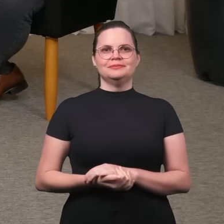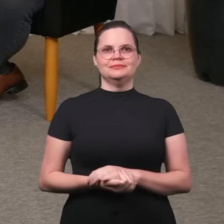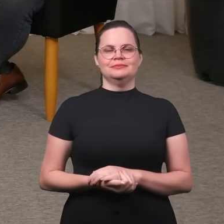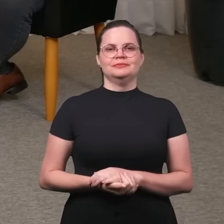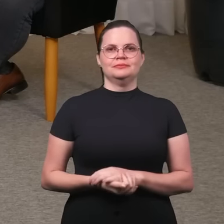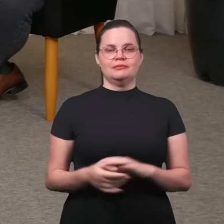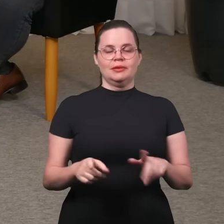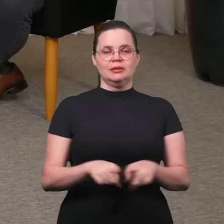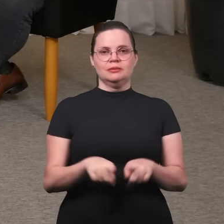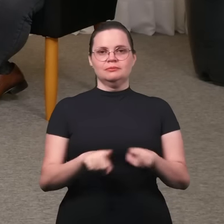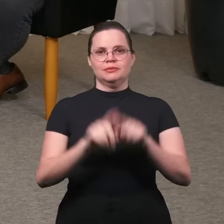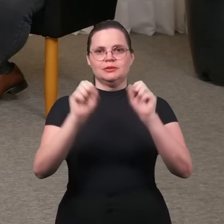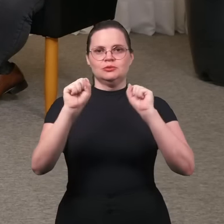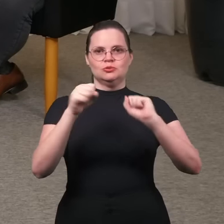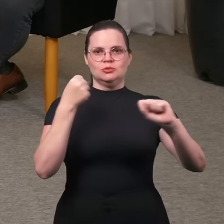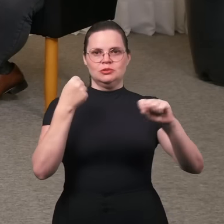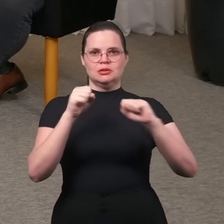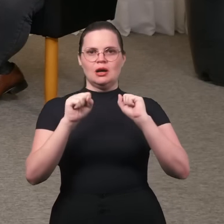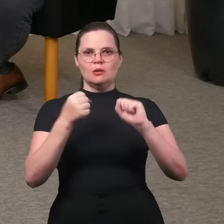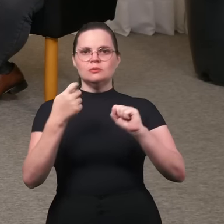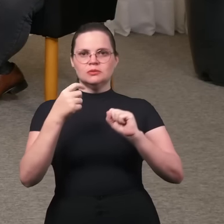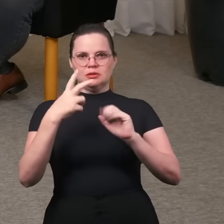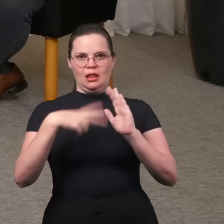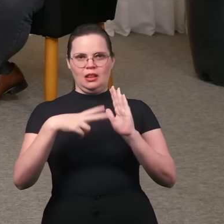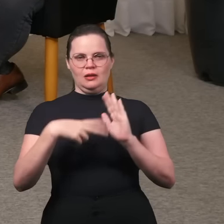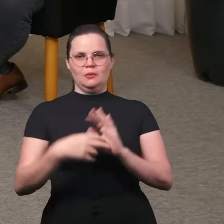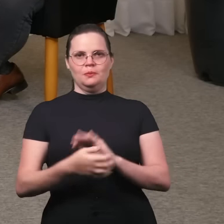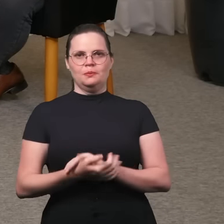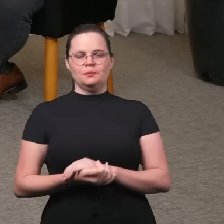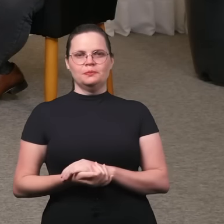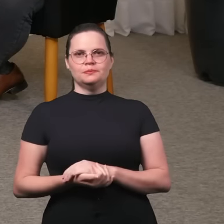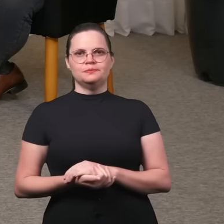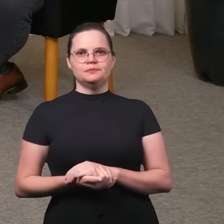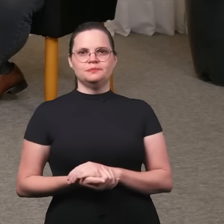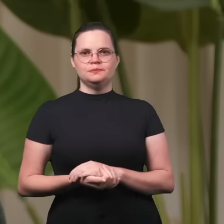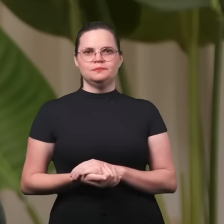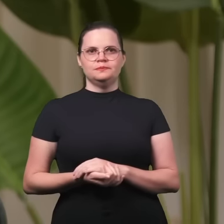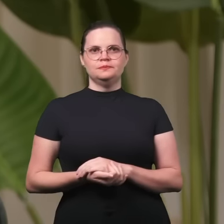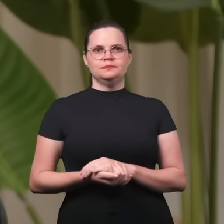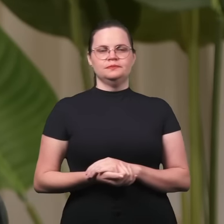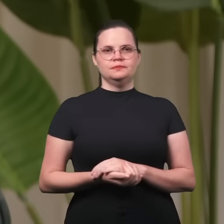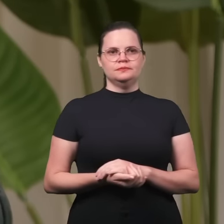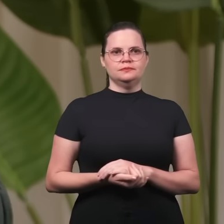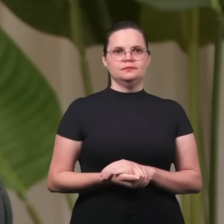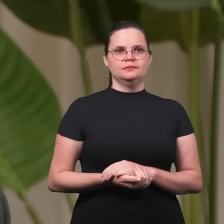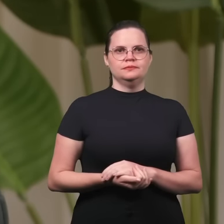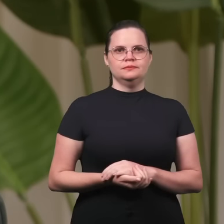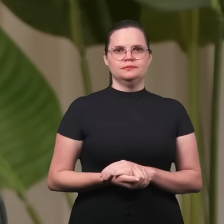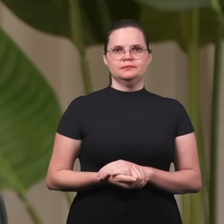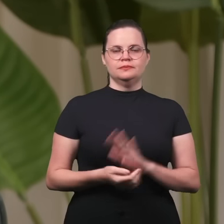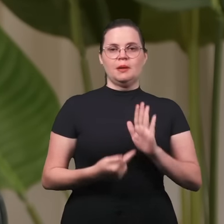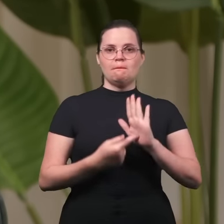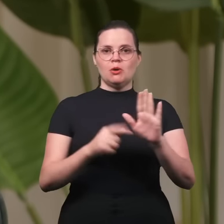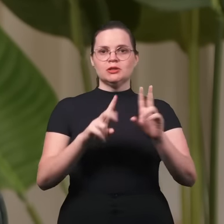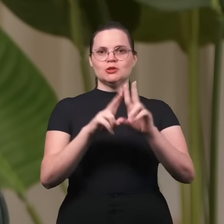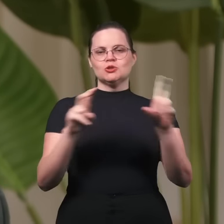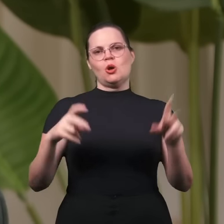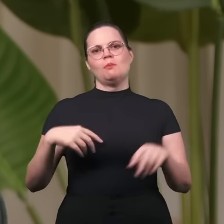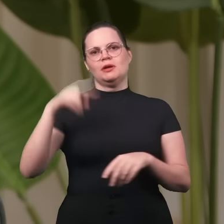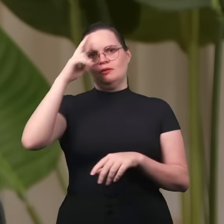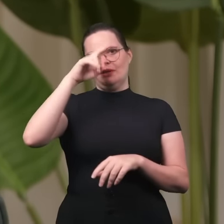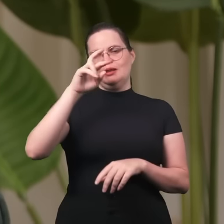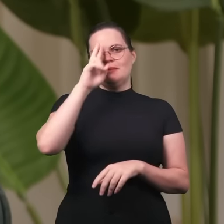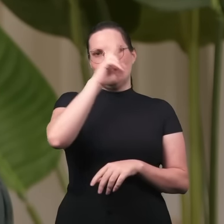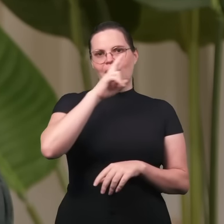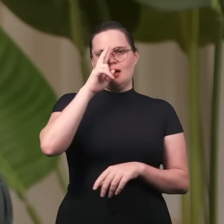Neste salmo, Abner, que você leu, o comentário de que Raabe, né, os habitantes